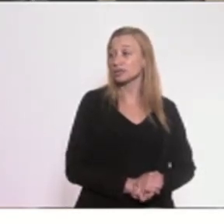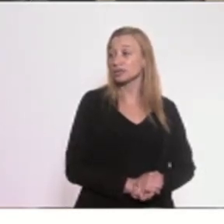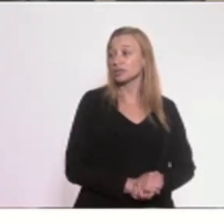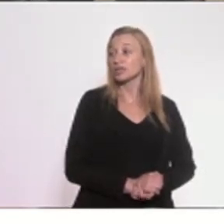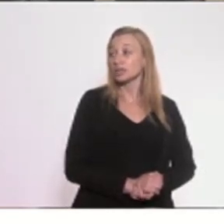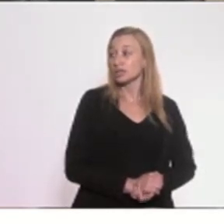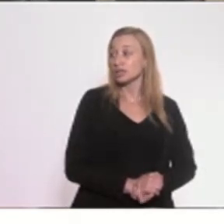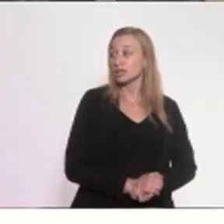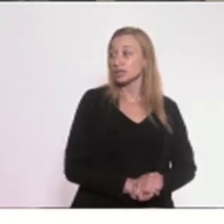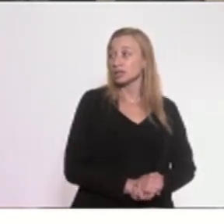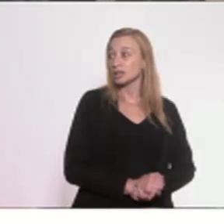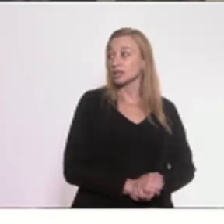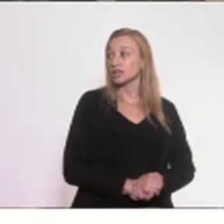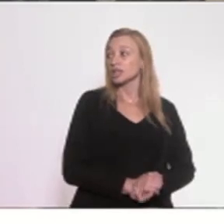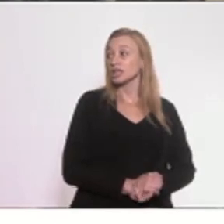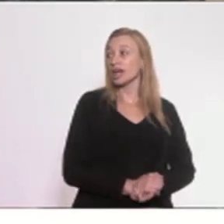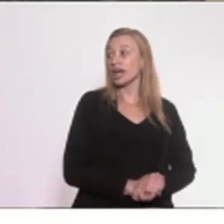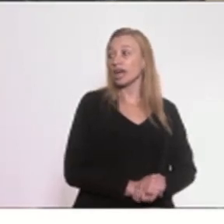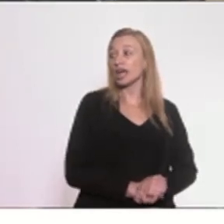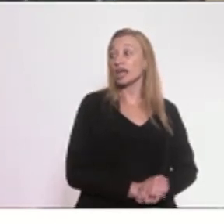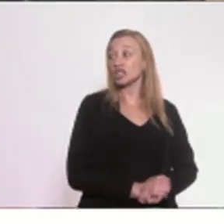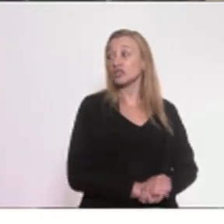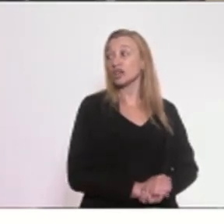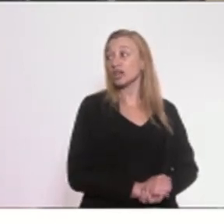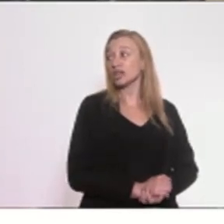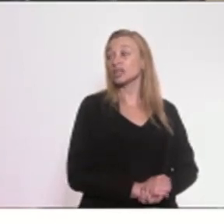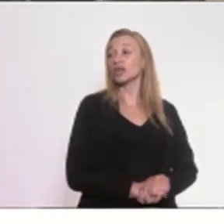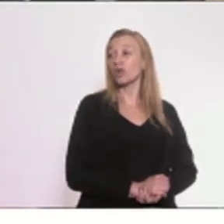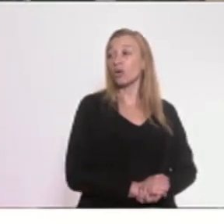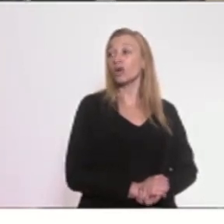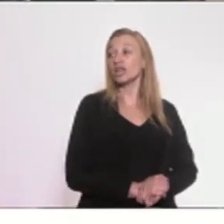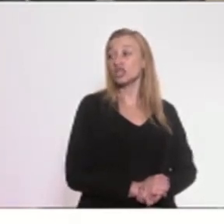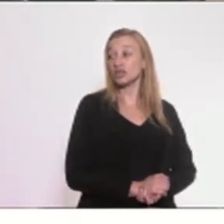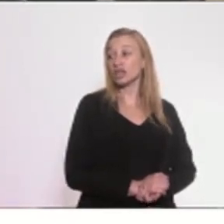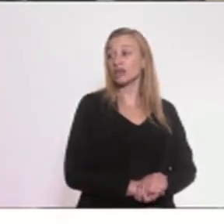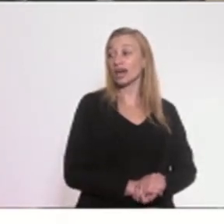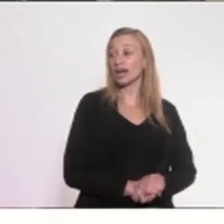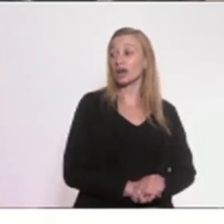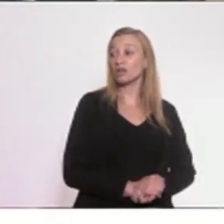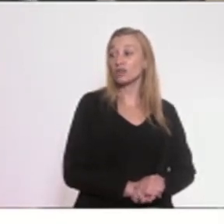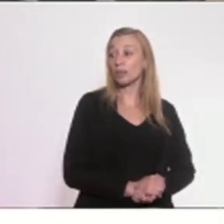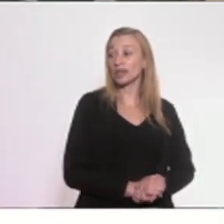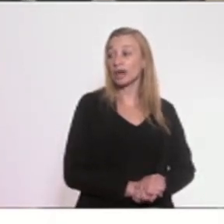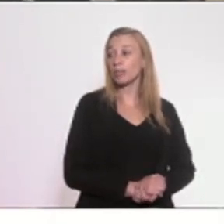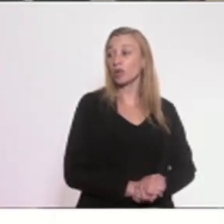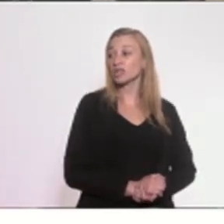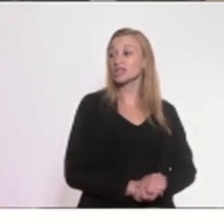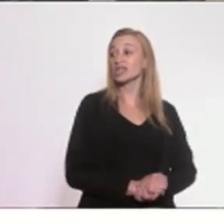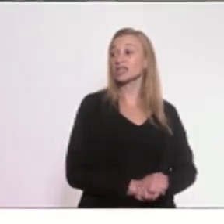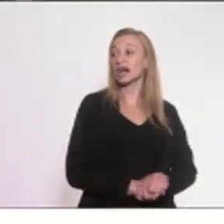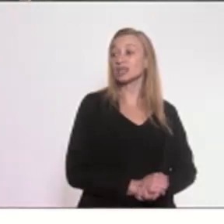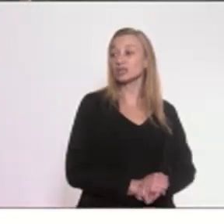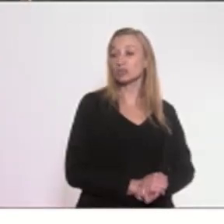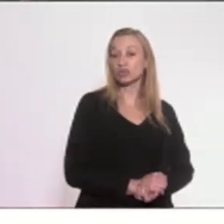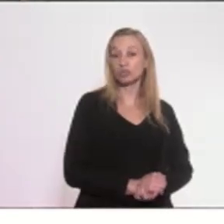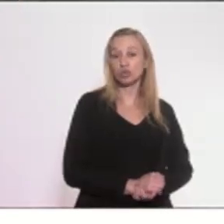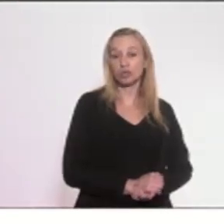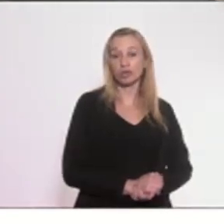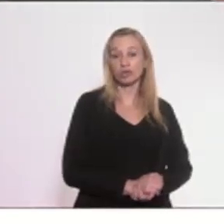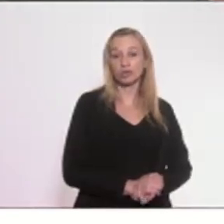Sempre lembrando, o PL está em primeira discussão. Senhor presidente. Deputado Márcio. Há